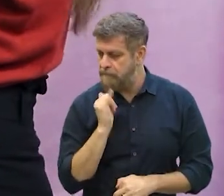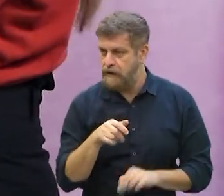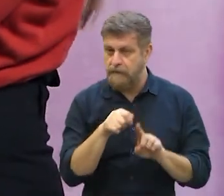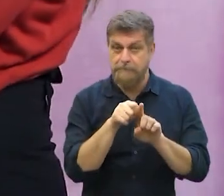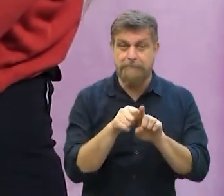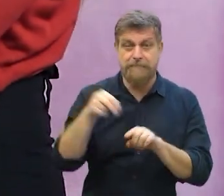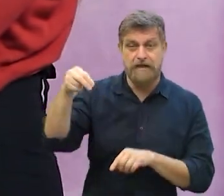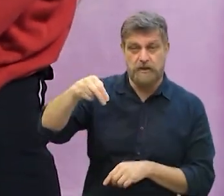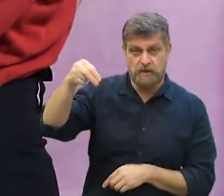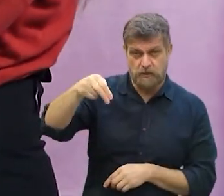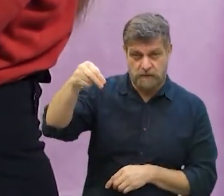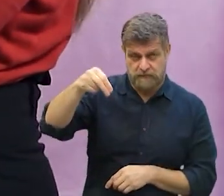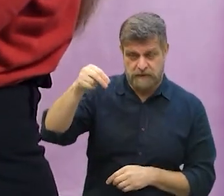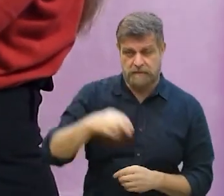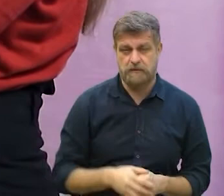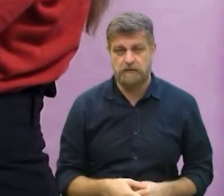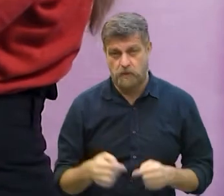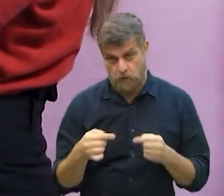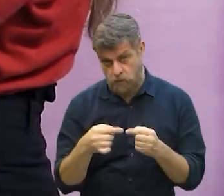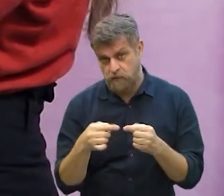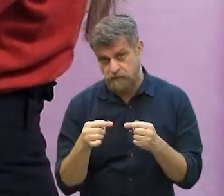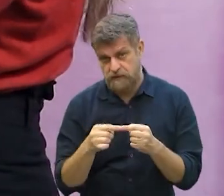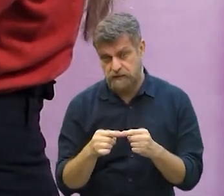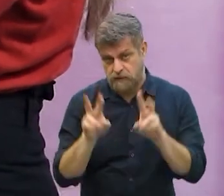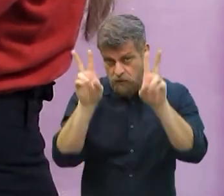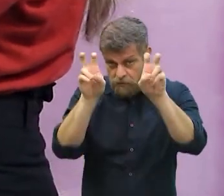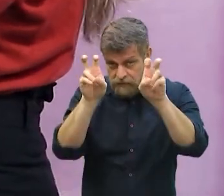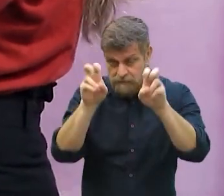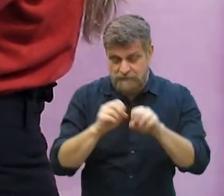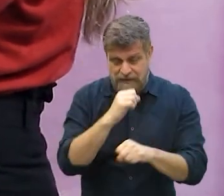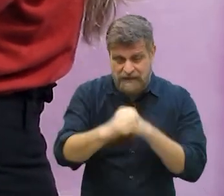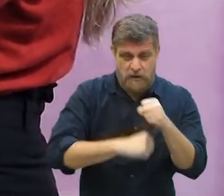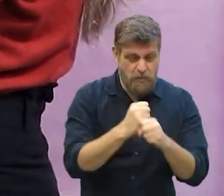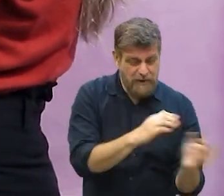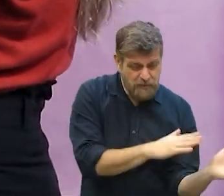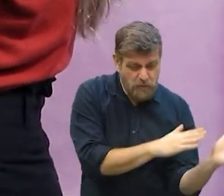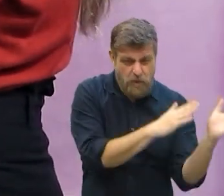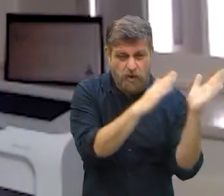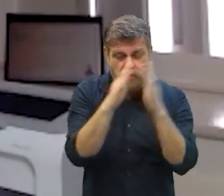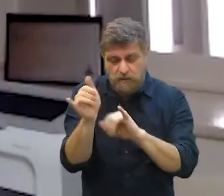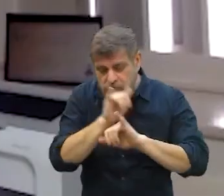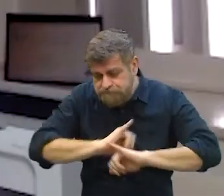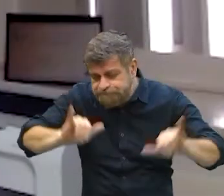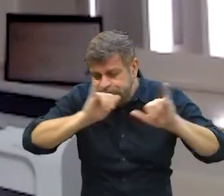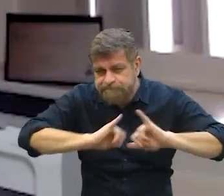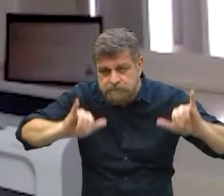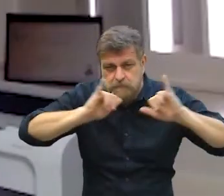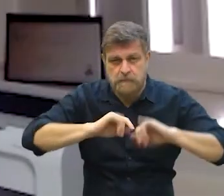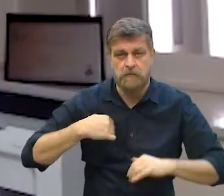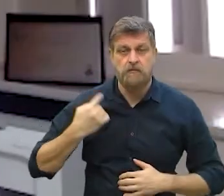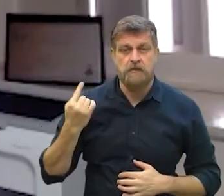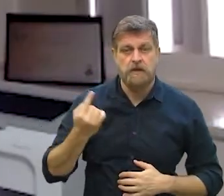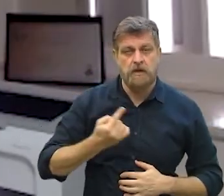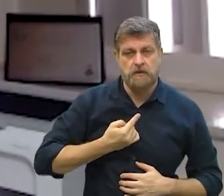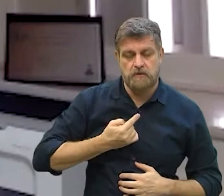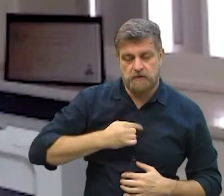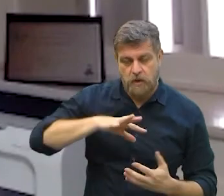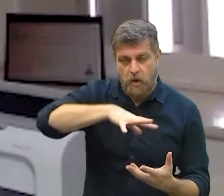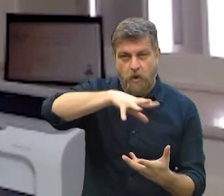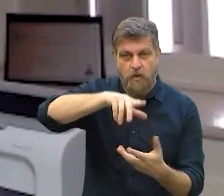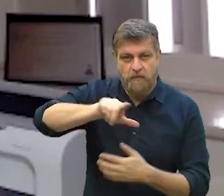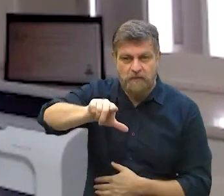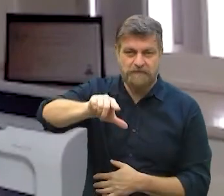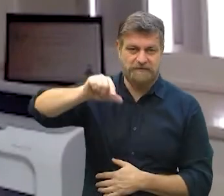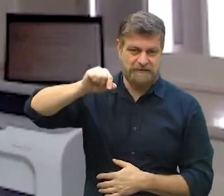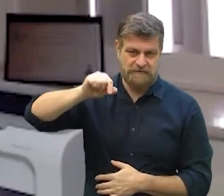sempre, né? A gente está no mês de novembro, novembro azul, mas tem que falar o ano inteiro. Exatamente, nós escolhemos, o